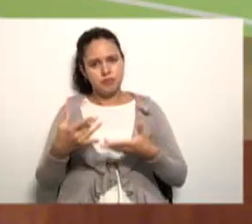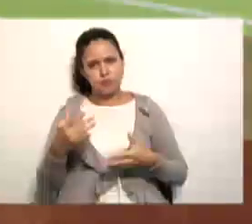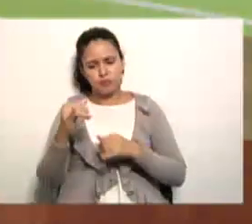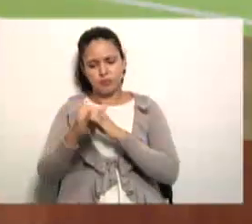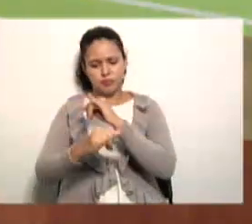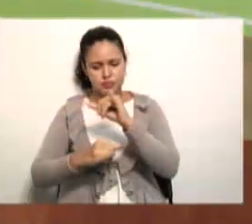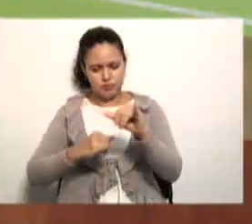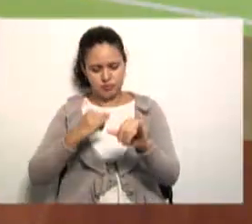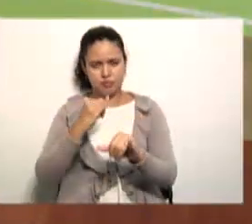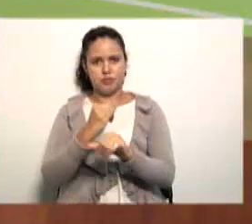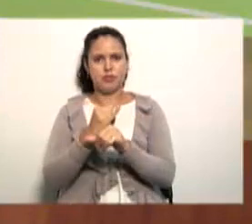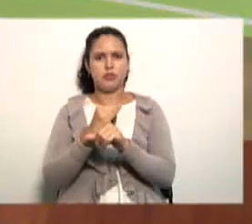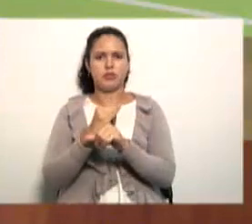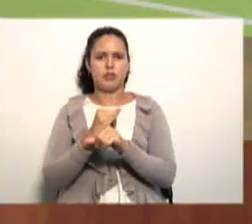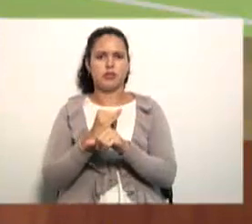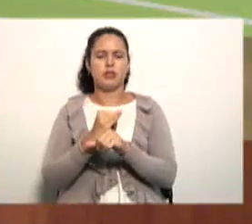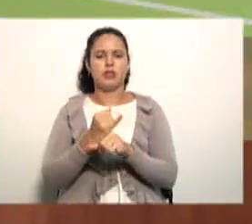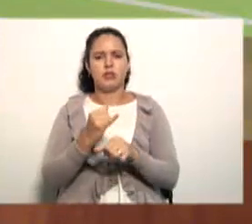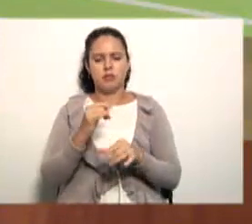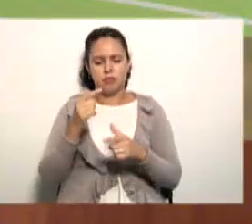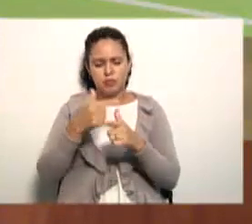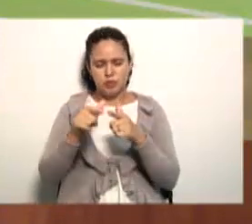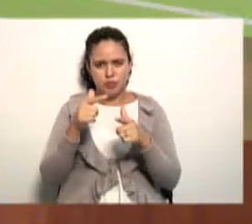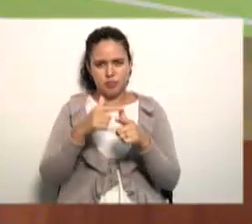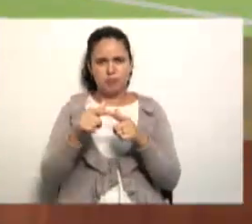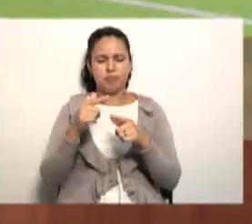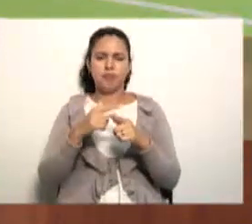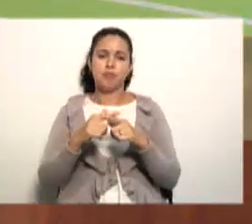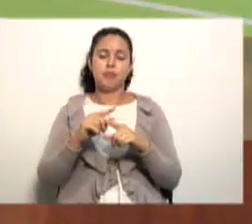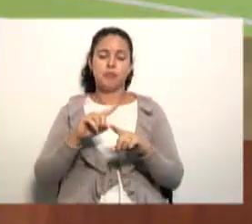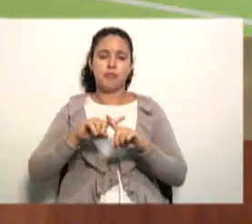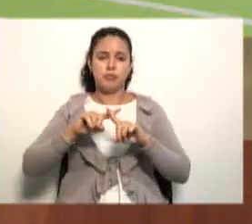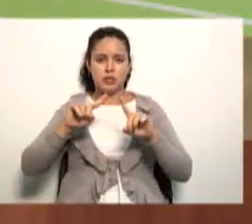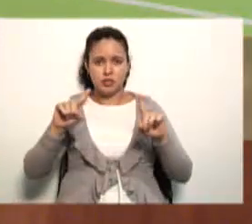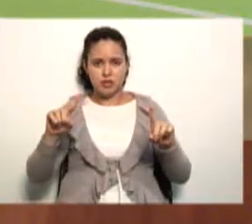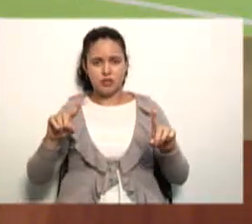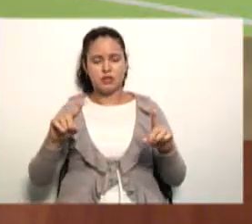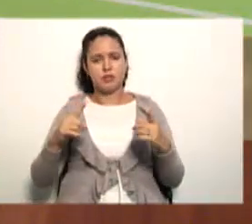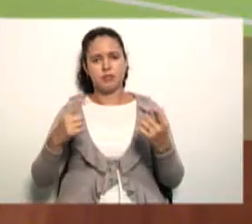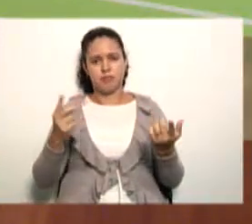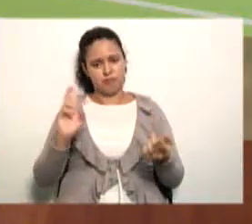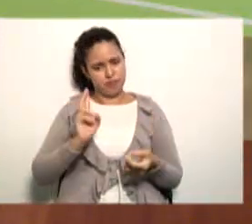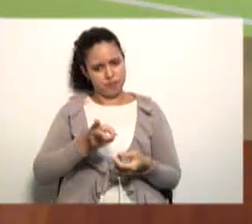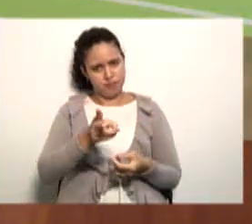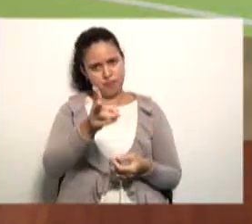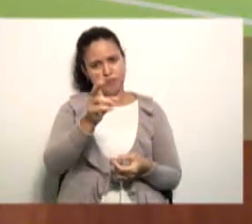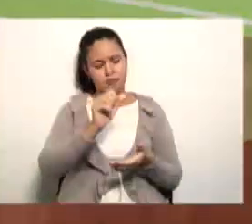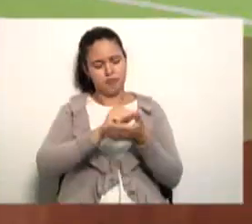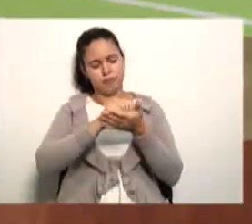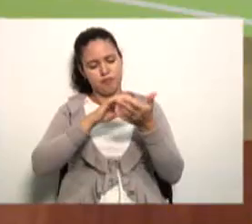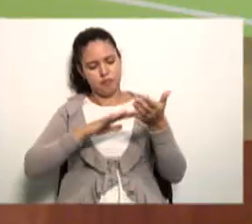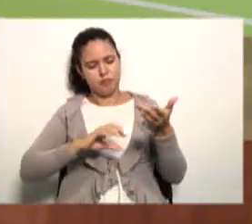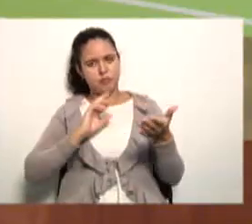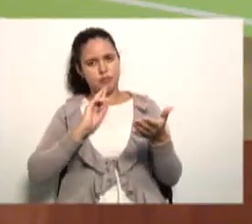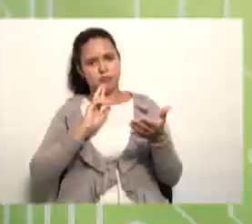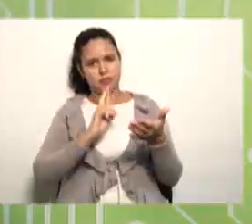dificulta o contato dos nossos alunos. De qualquer forma, vamos continuar a correção dos exercícios. Pessoal, a gente comentou as respostas para